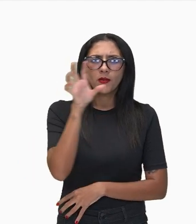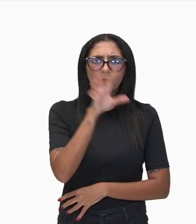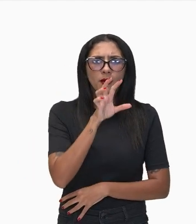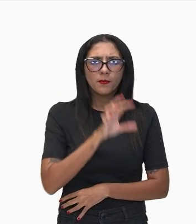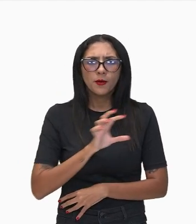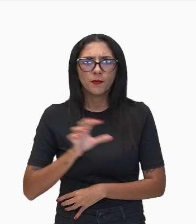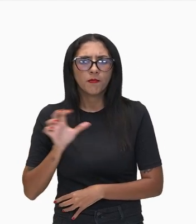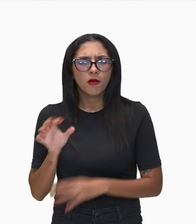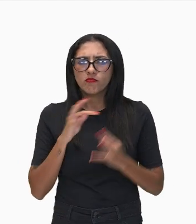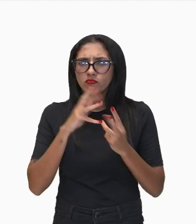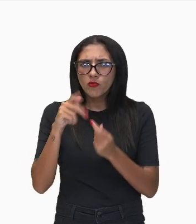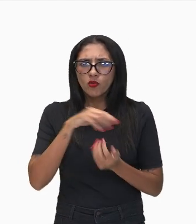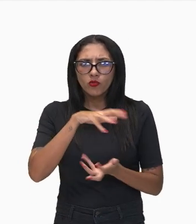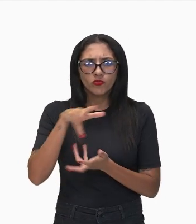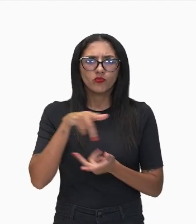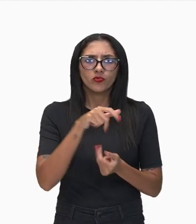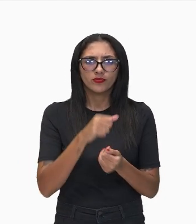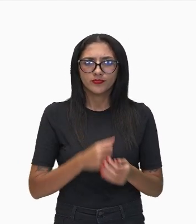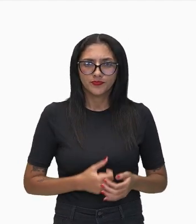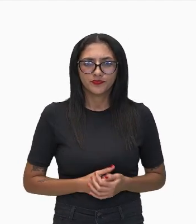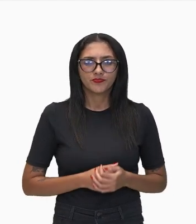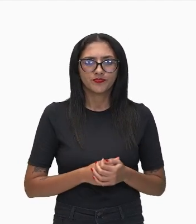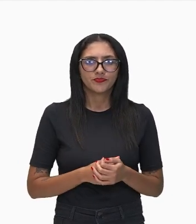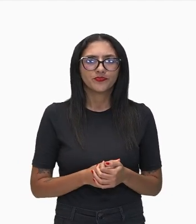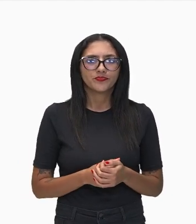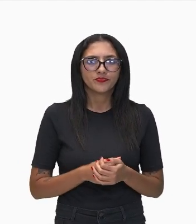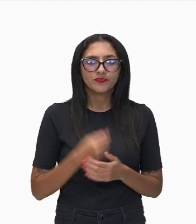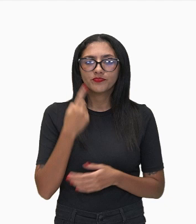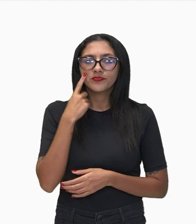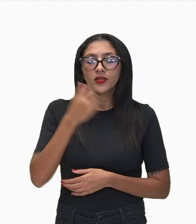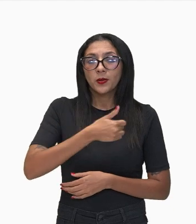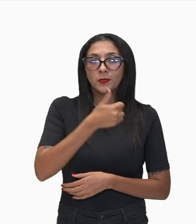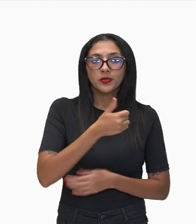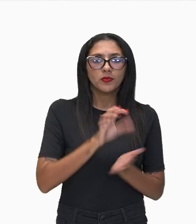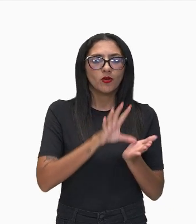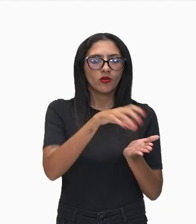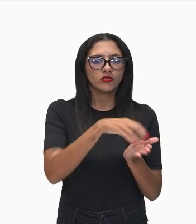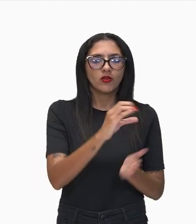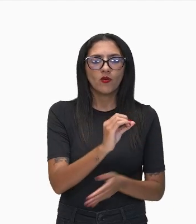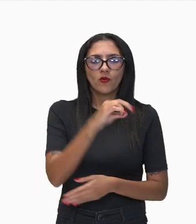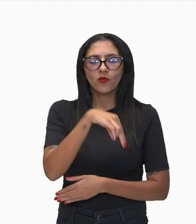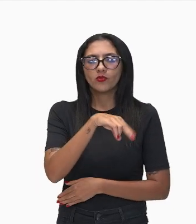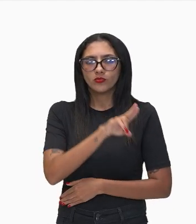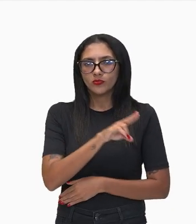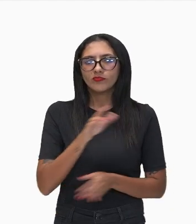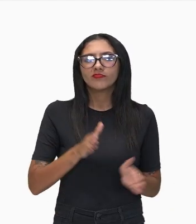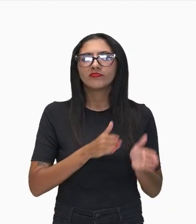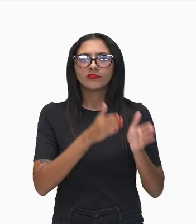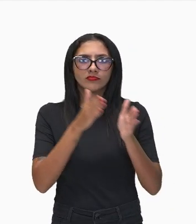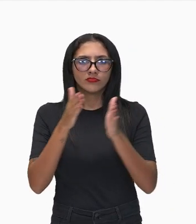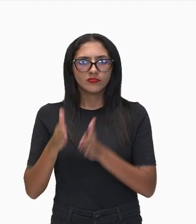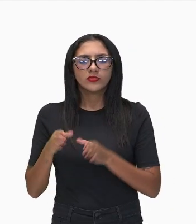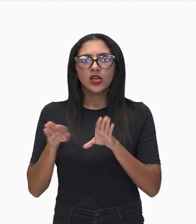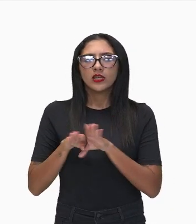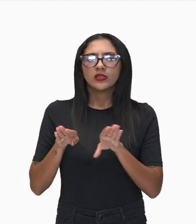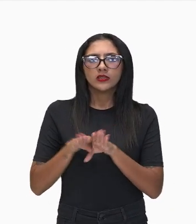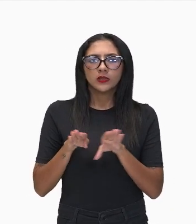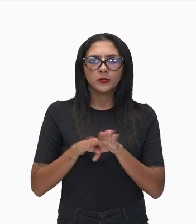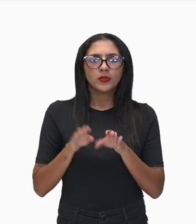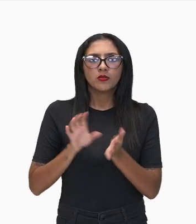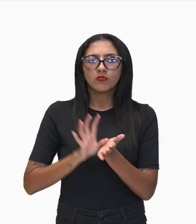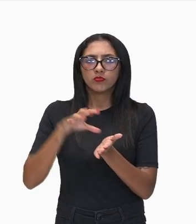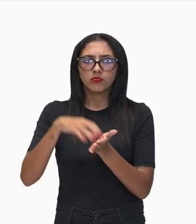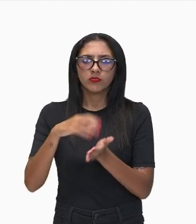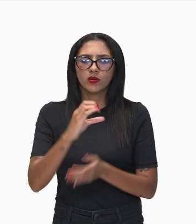planeta, né? Nós temos a Organização das Nações Unidas, a ONU, e a Organização do Tratado do